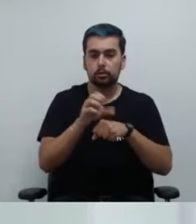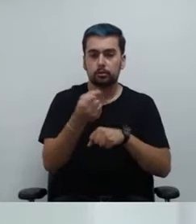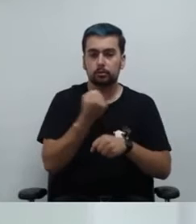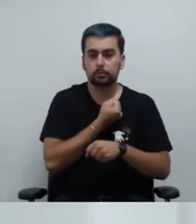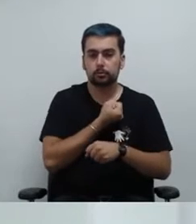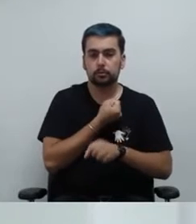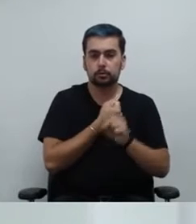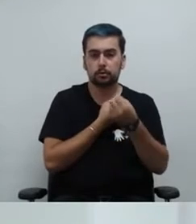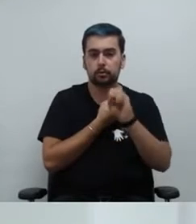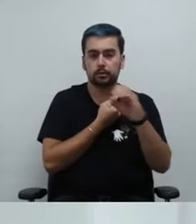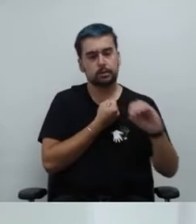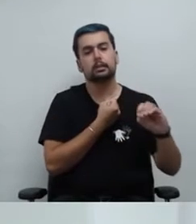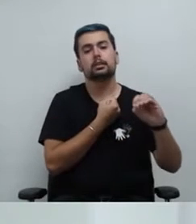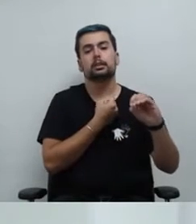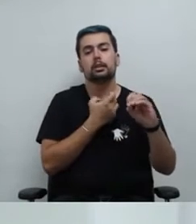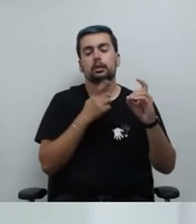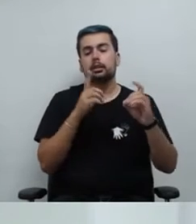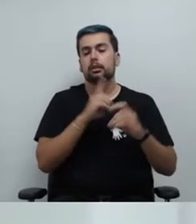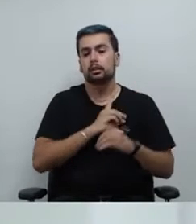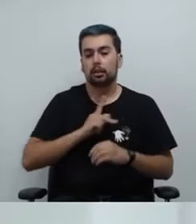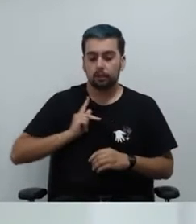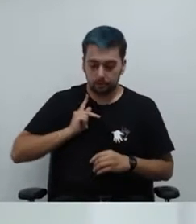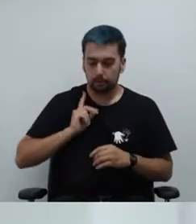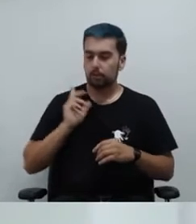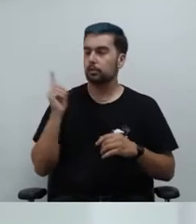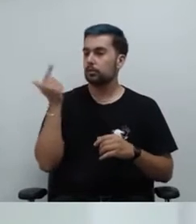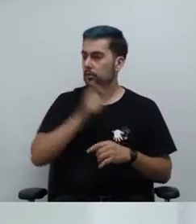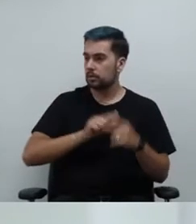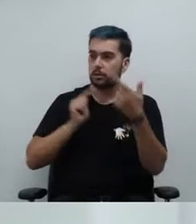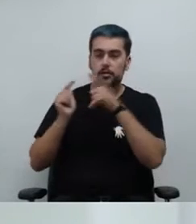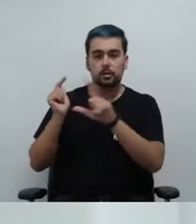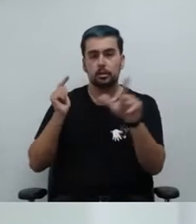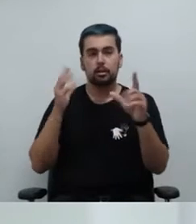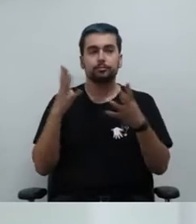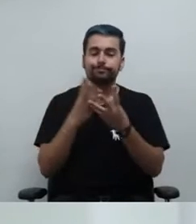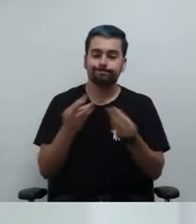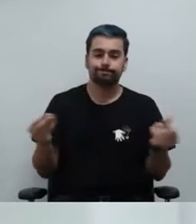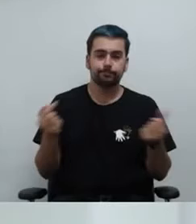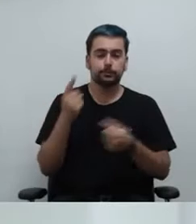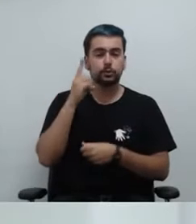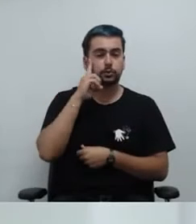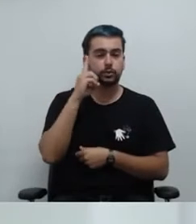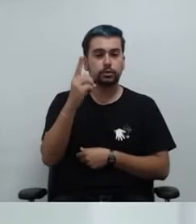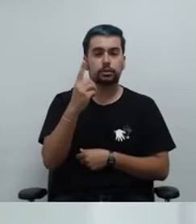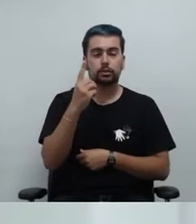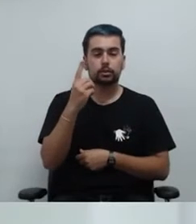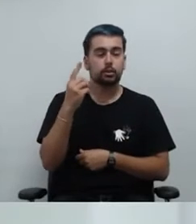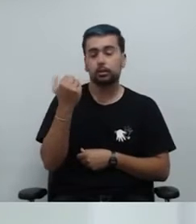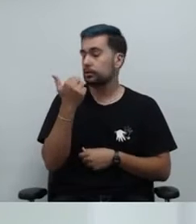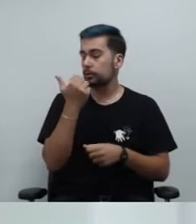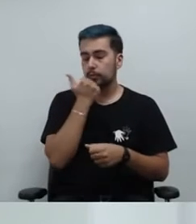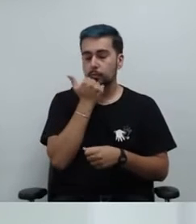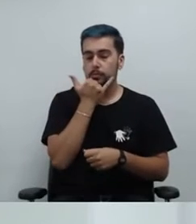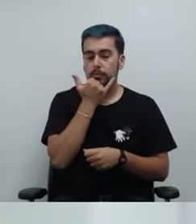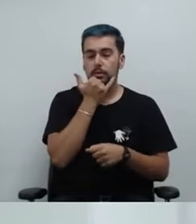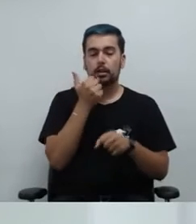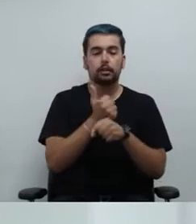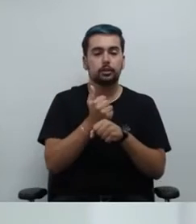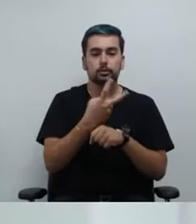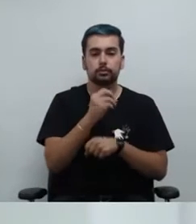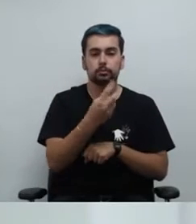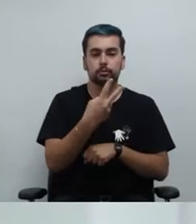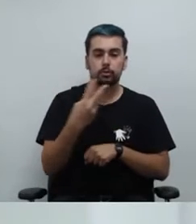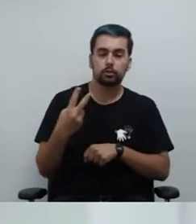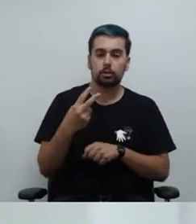Defensoria alcance todas as unidades jurisdicionais do Estado se esgotou em 2022, mas ainda hoje, apenas a unidade